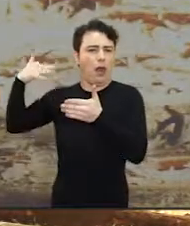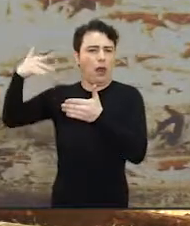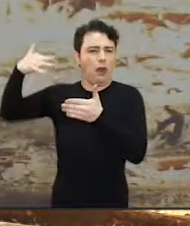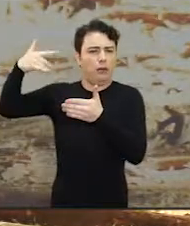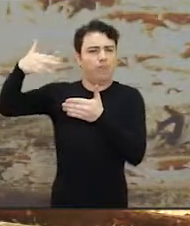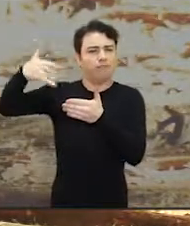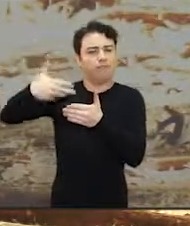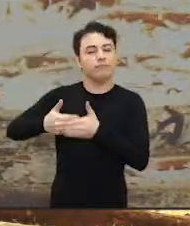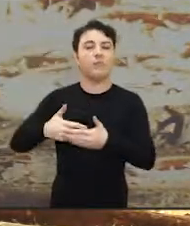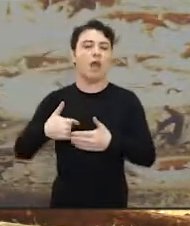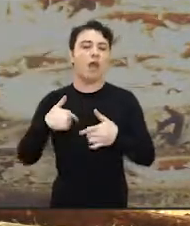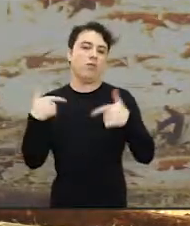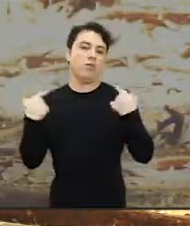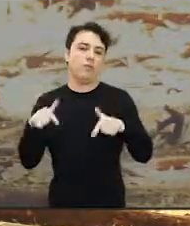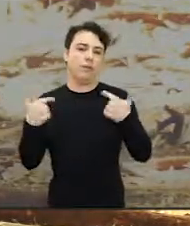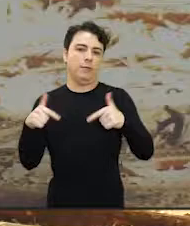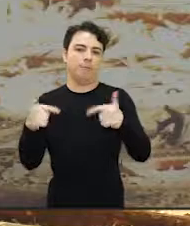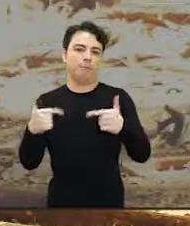carreira, então eu fiz um